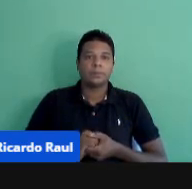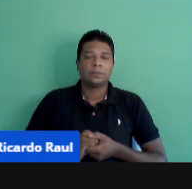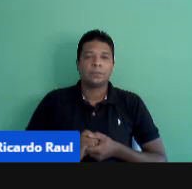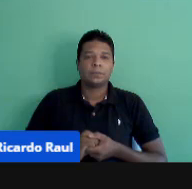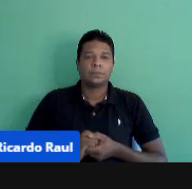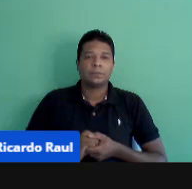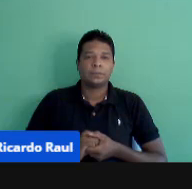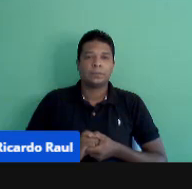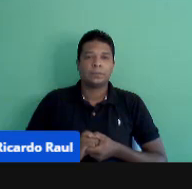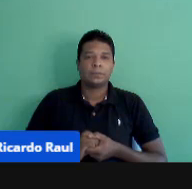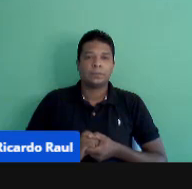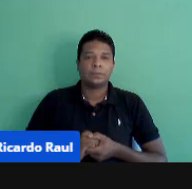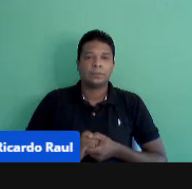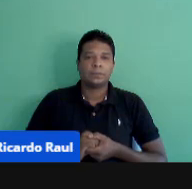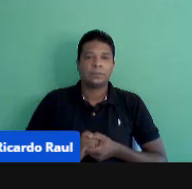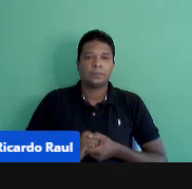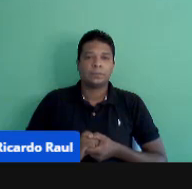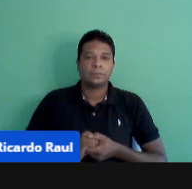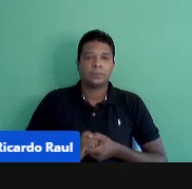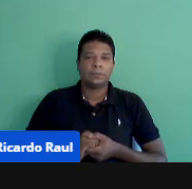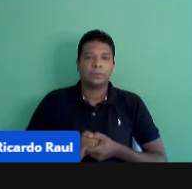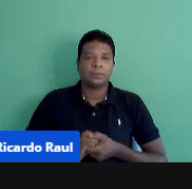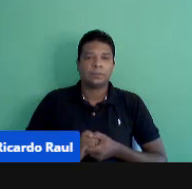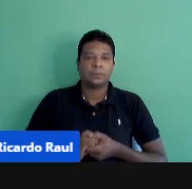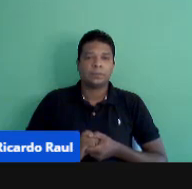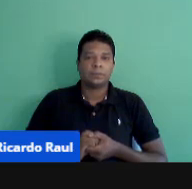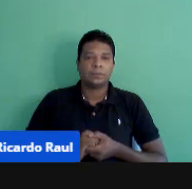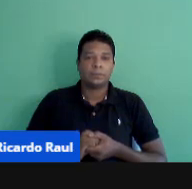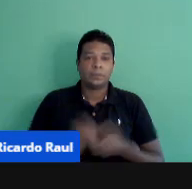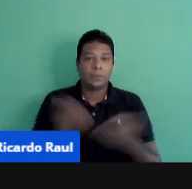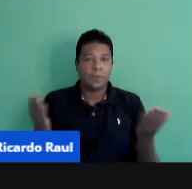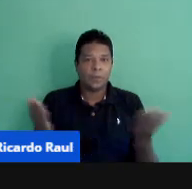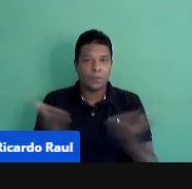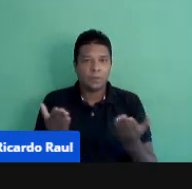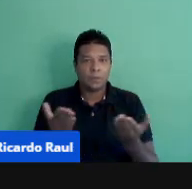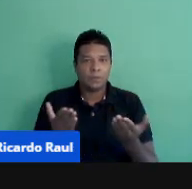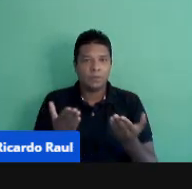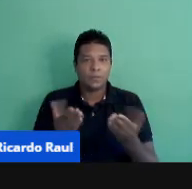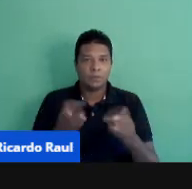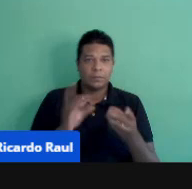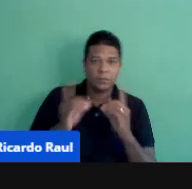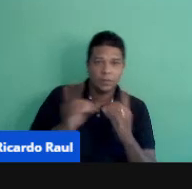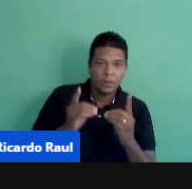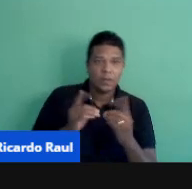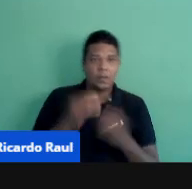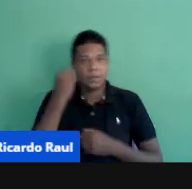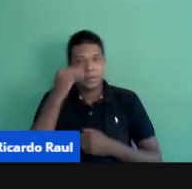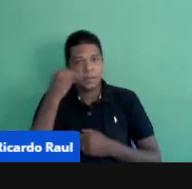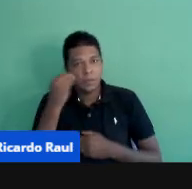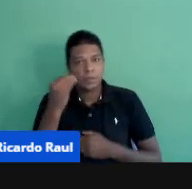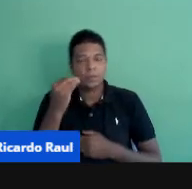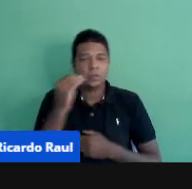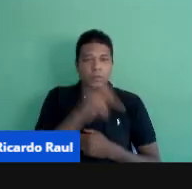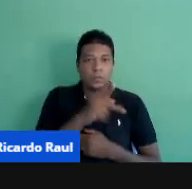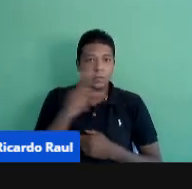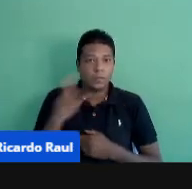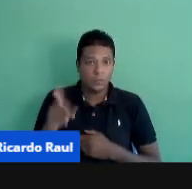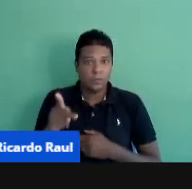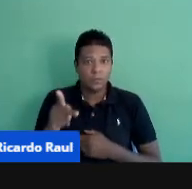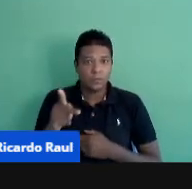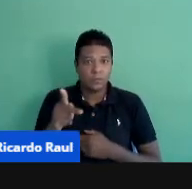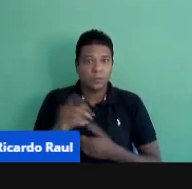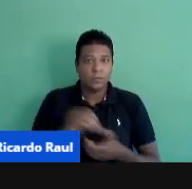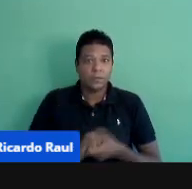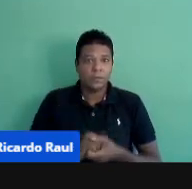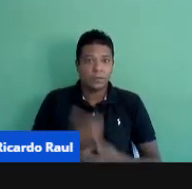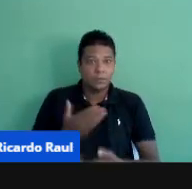Próximo slide. E hoje, para nós fazermos esse diálogo sobre a experiência de professores, nós teremos como